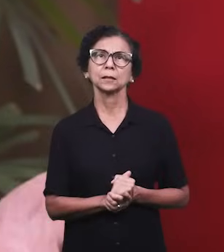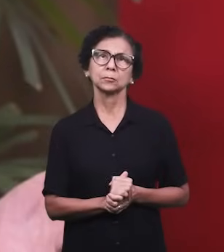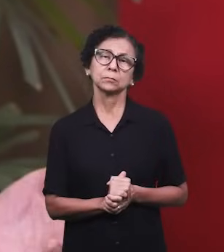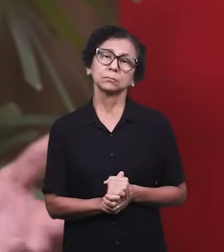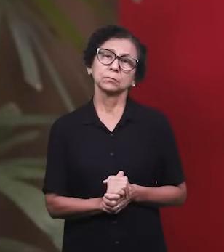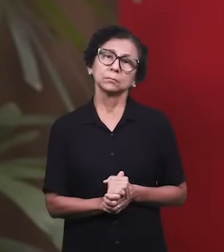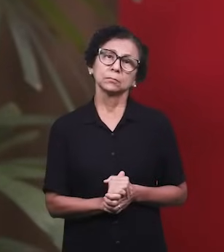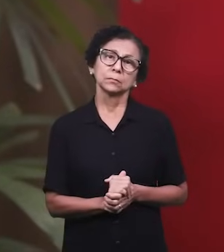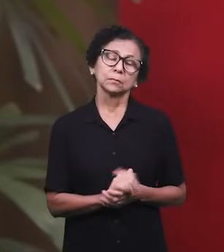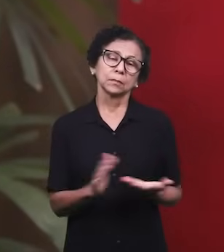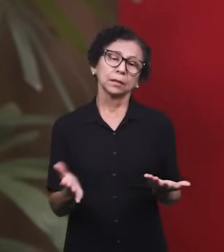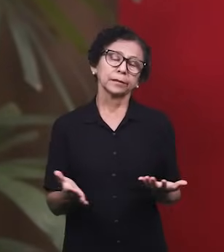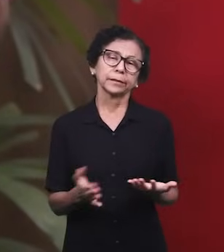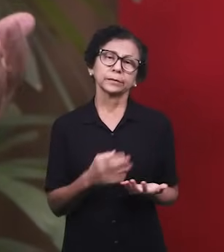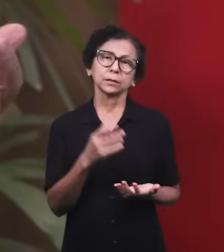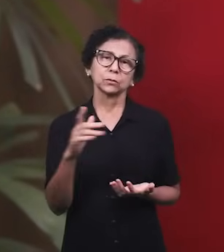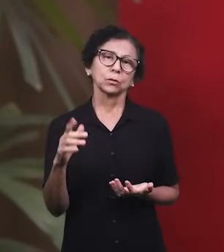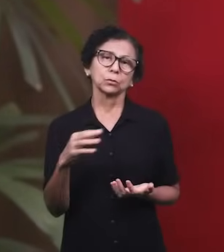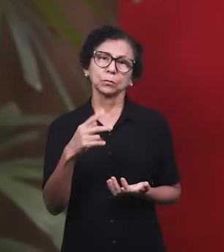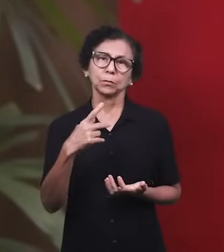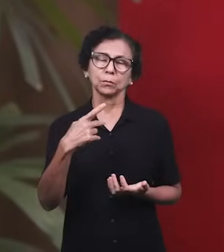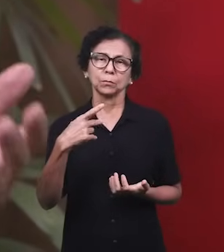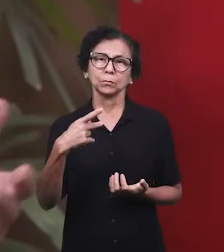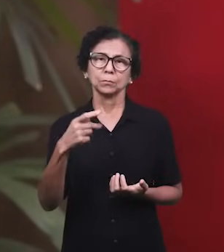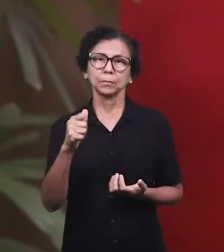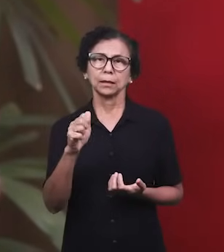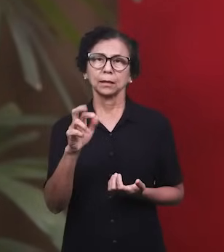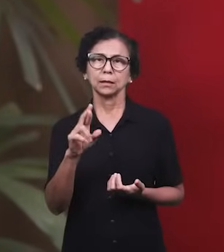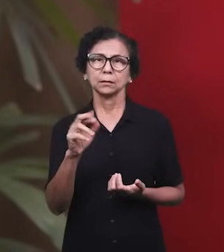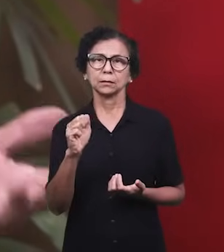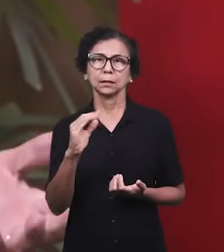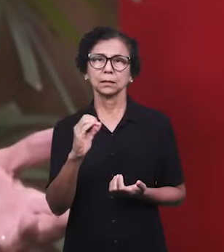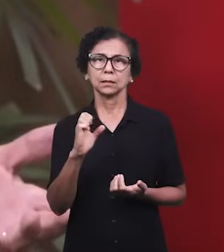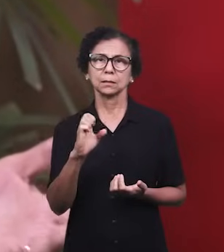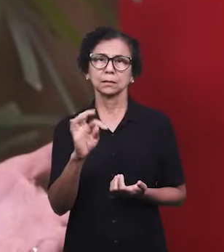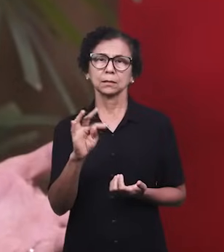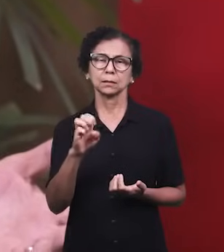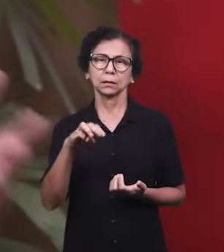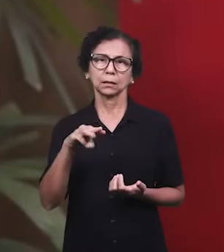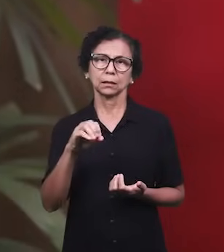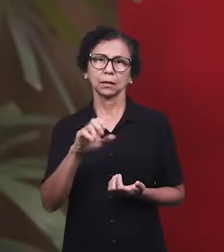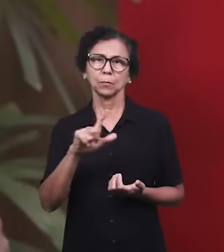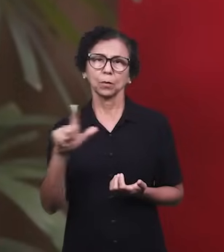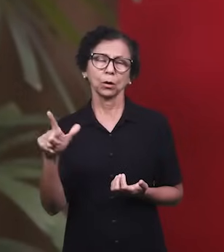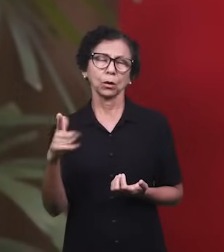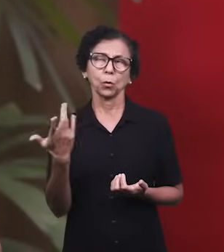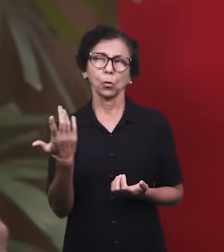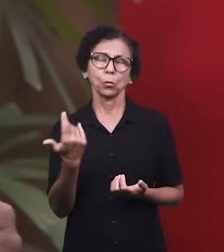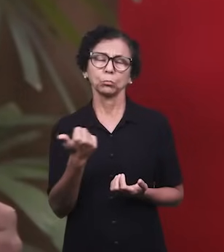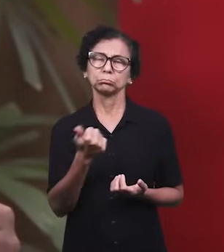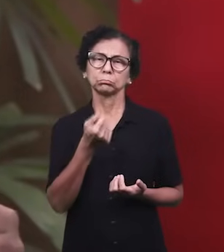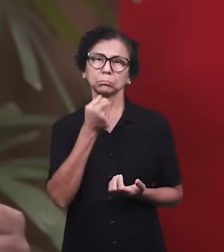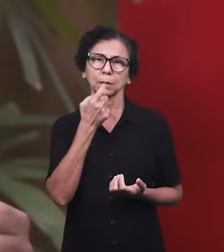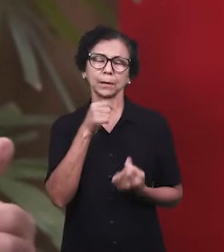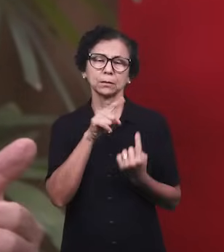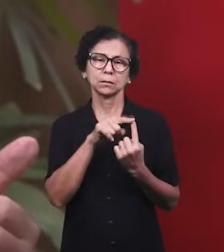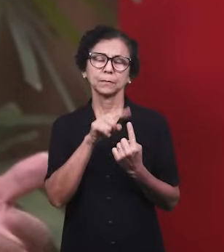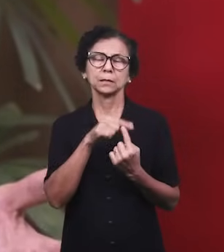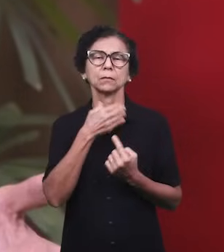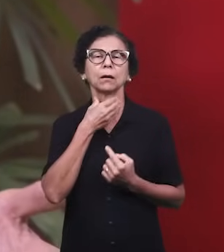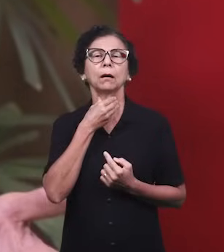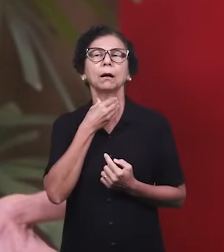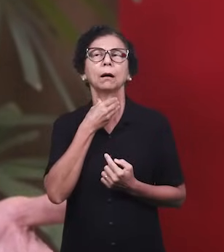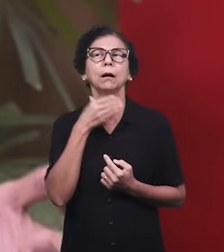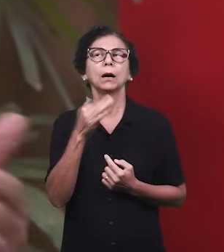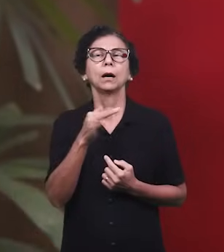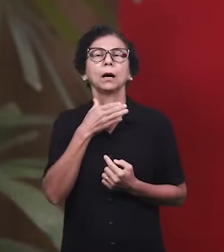resolve um problema de uma dor, de uma febre, alguma coisa assim. Tem os medicamentos apropriados. Muito bem. Mas